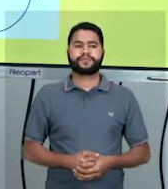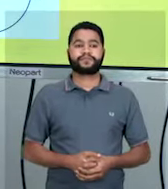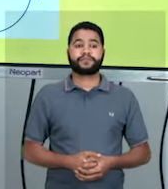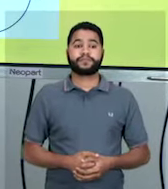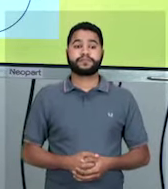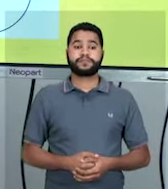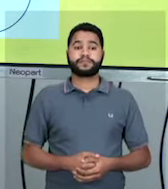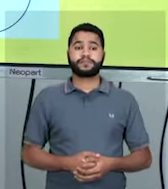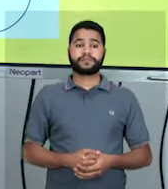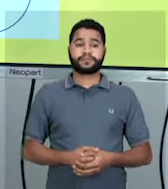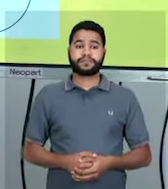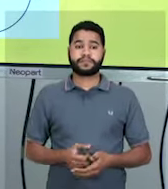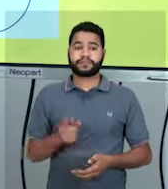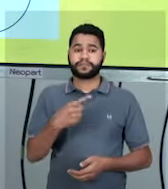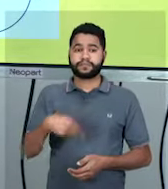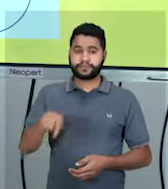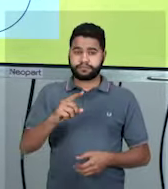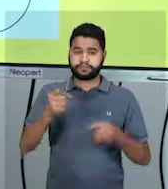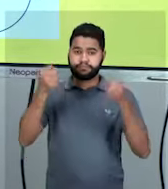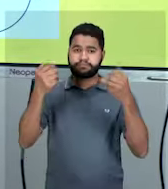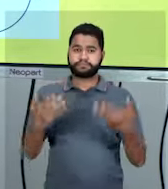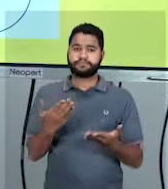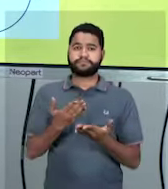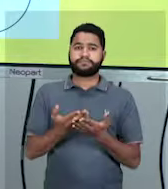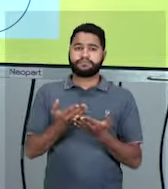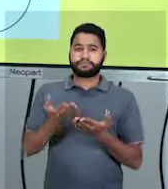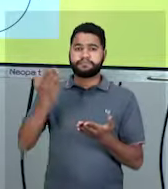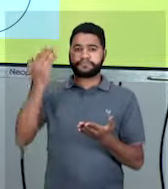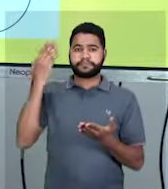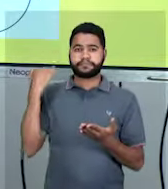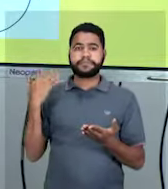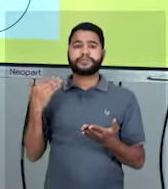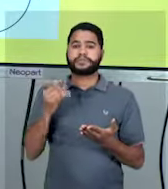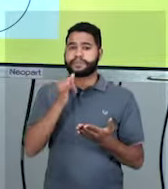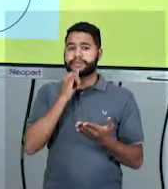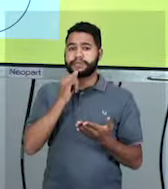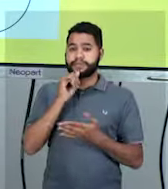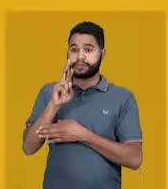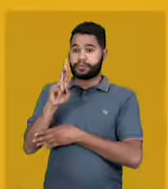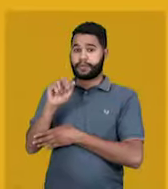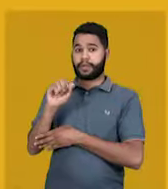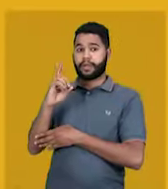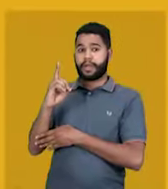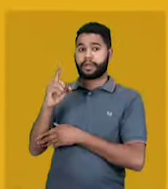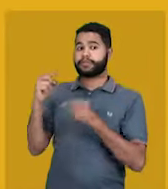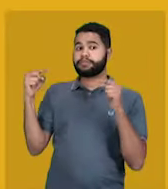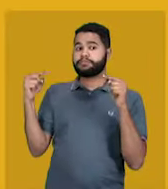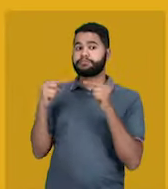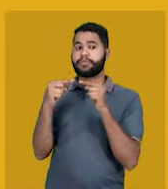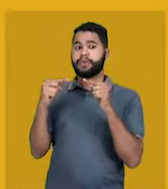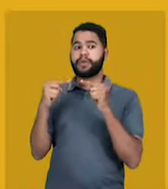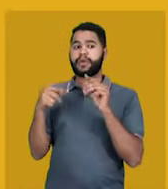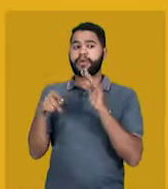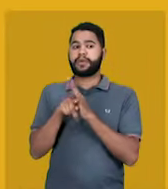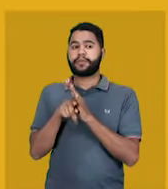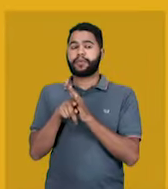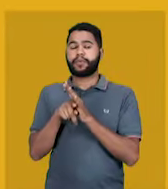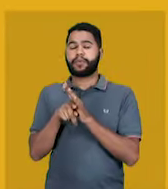Nós, então, falamos na aula passada que um radiano, ou seja, um rad, equivale à